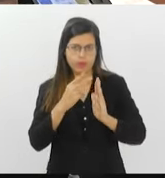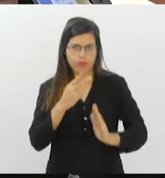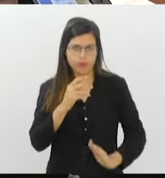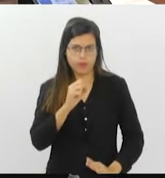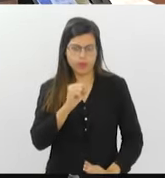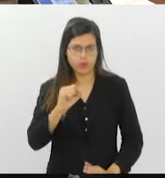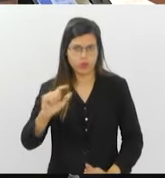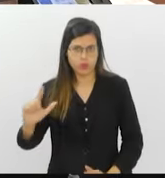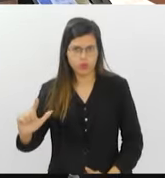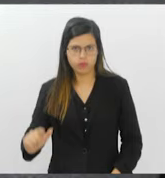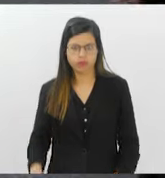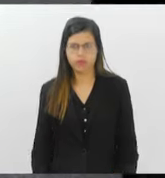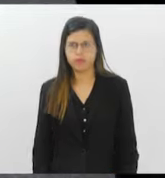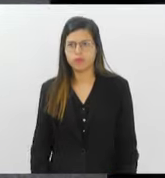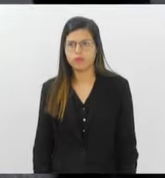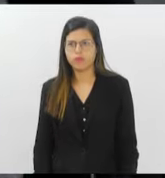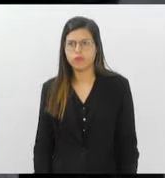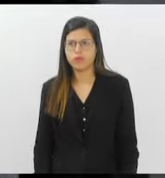Presidente.